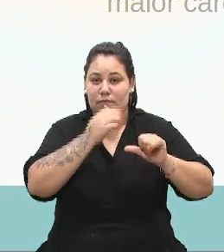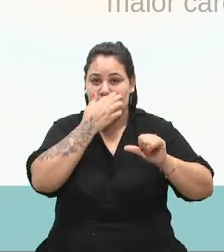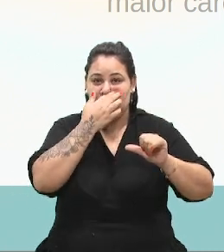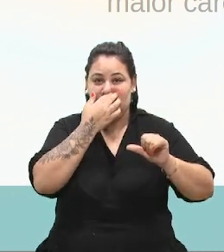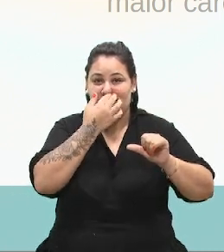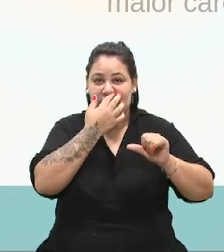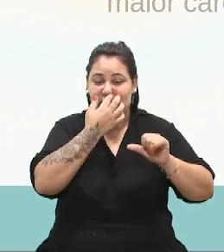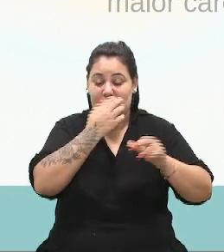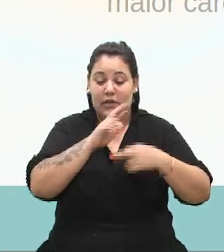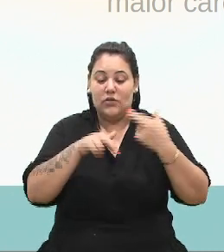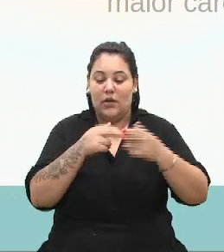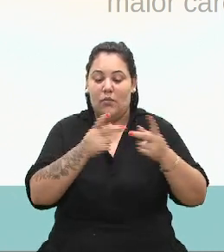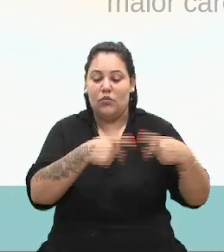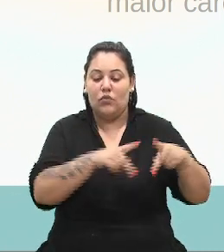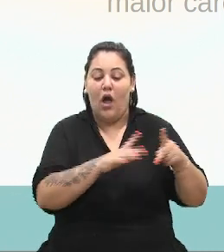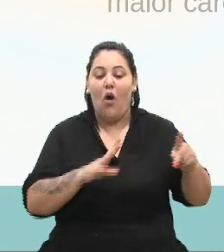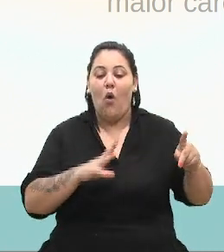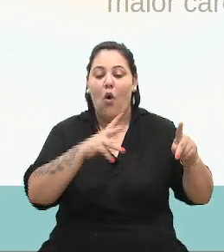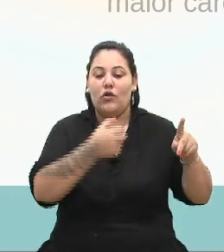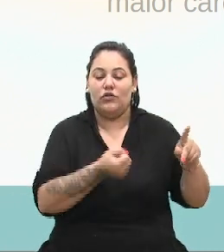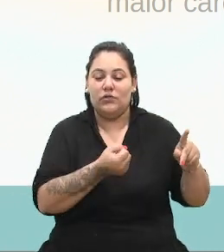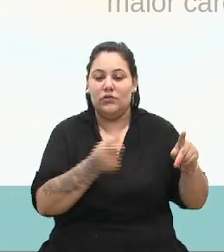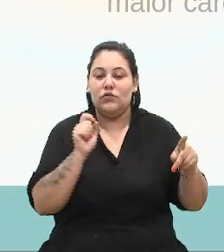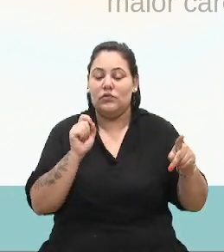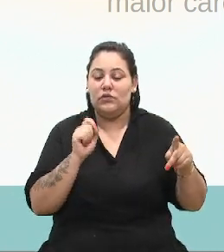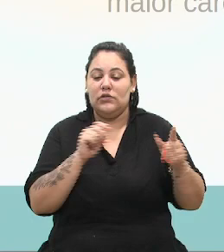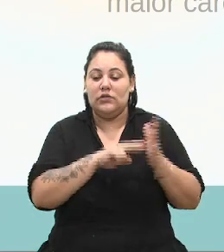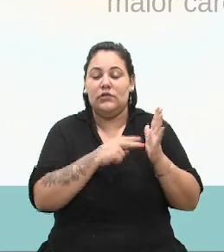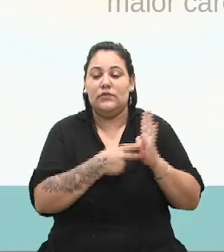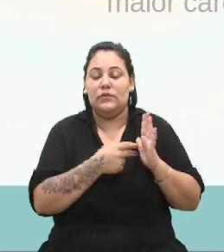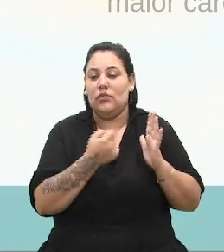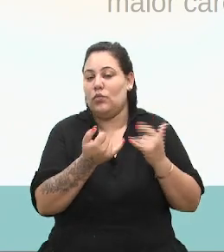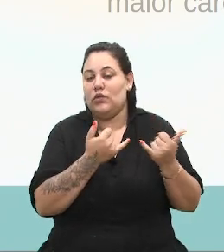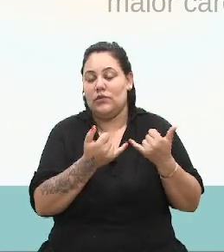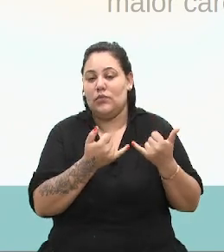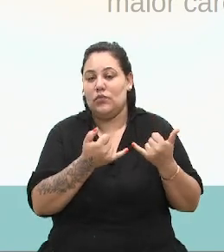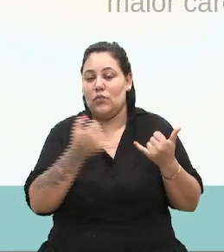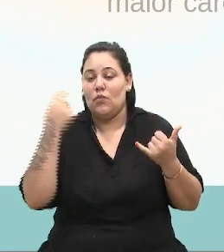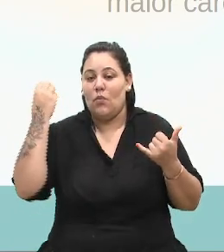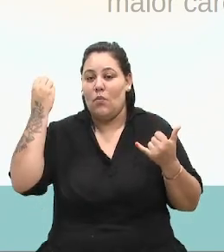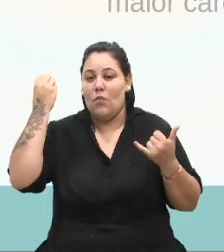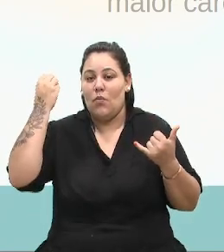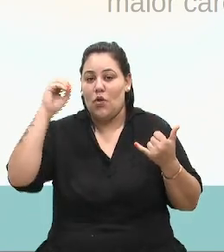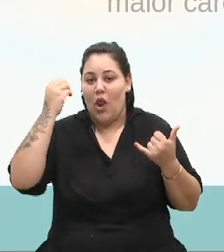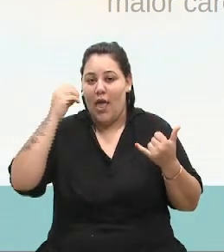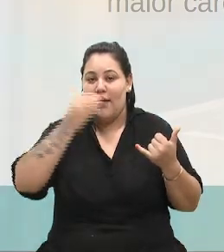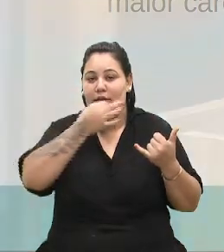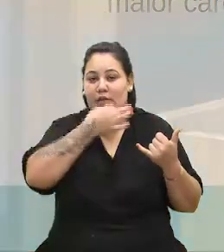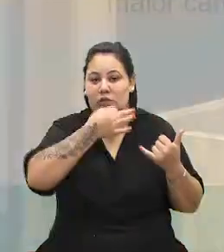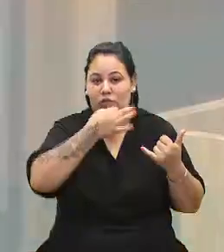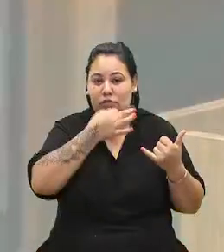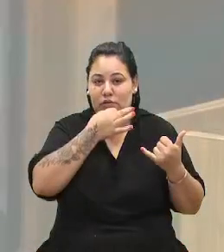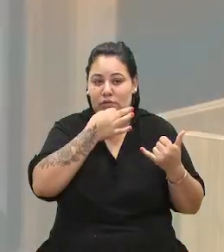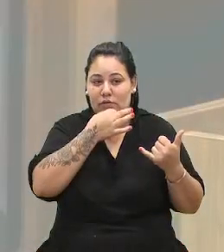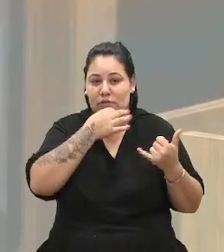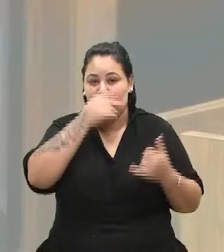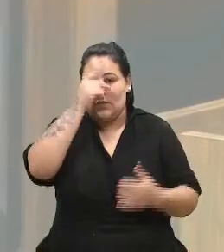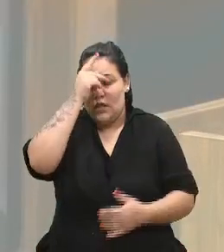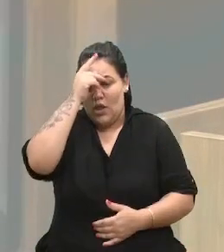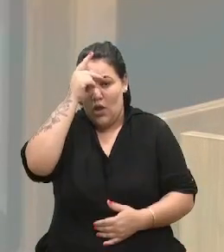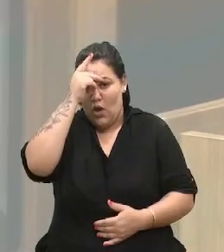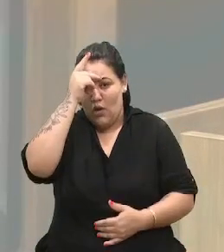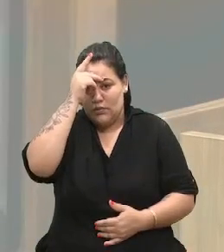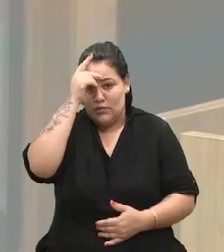população. Mas o que uma cidade como Porto Alegre, como Caxias, como Pelotas, como Santa Maria pensa? Olha, nós atendemos